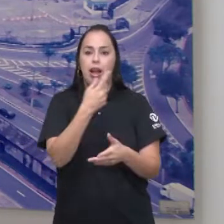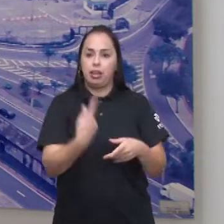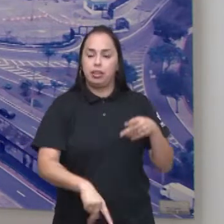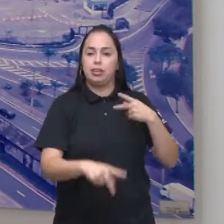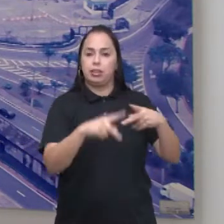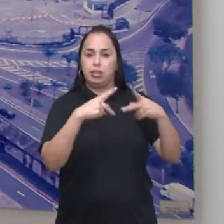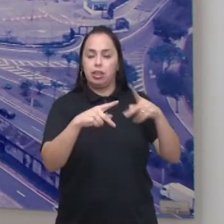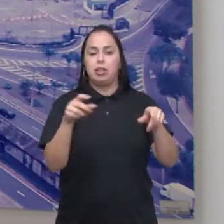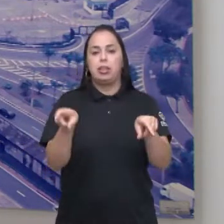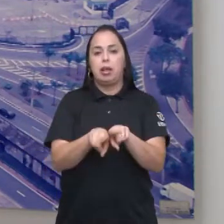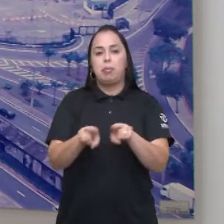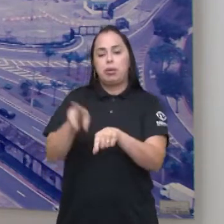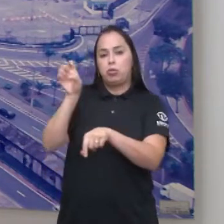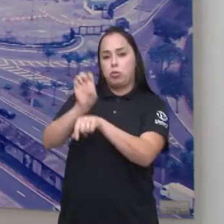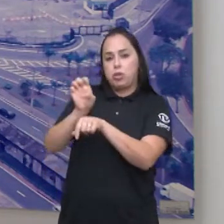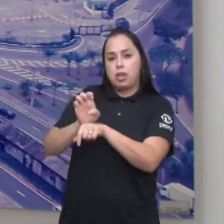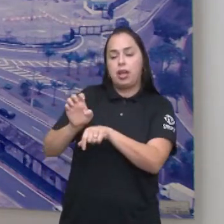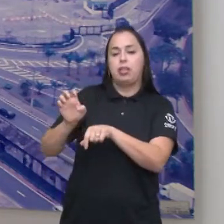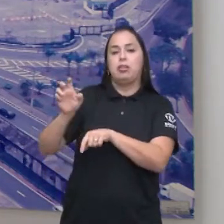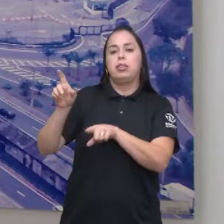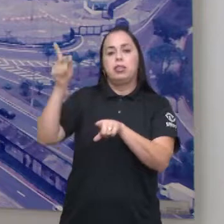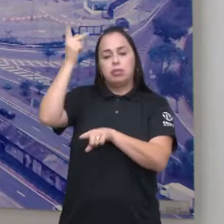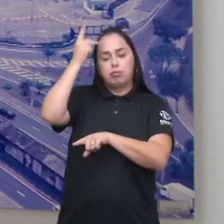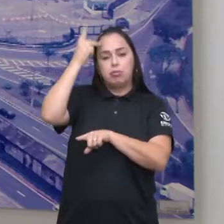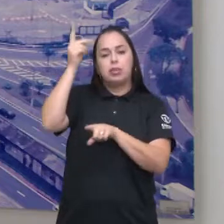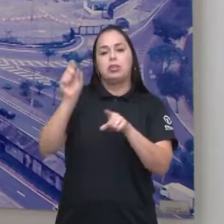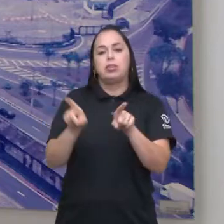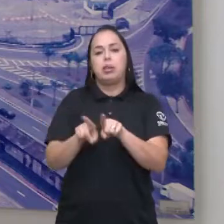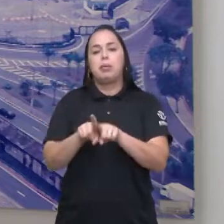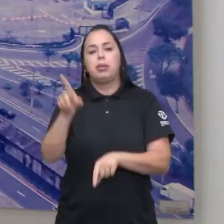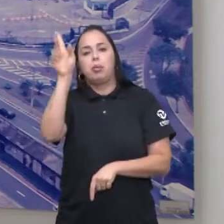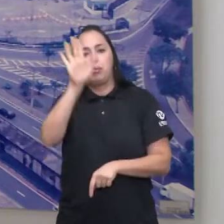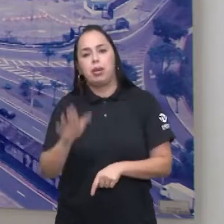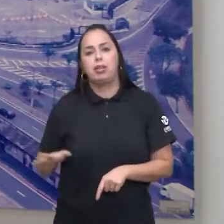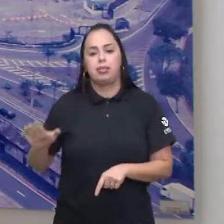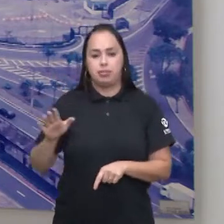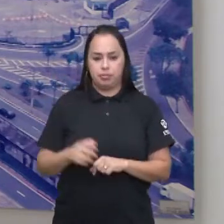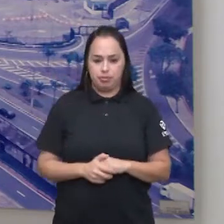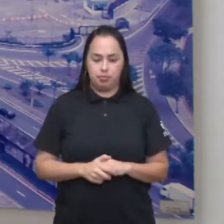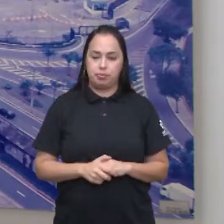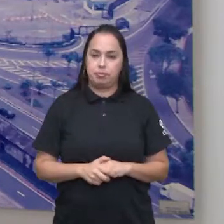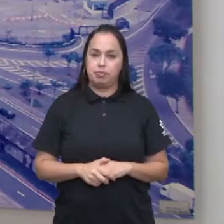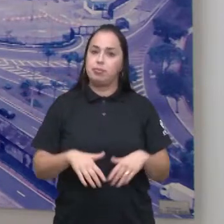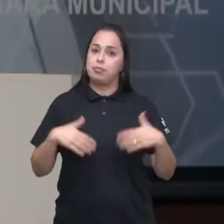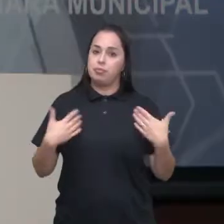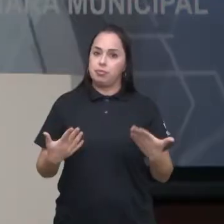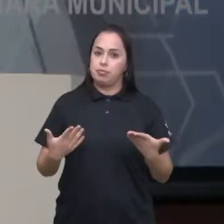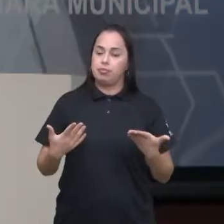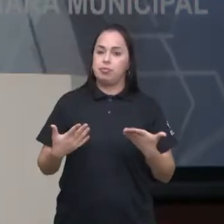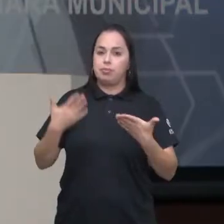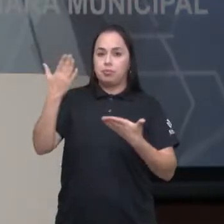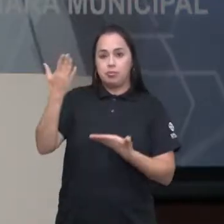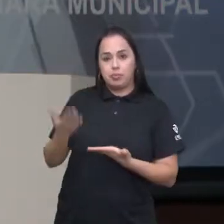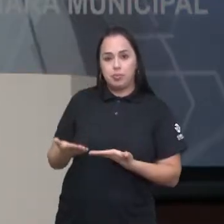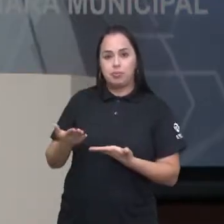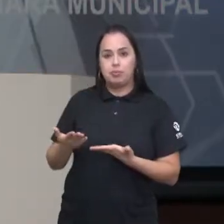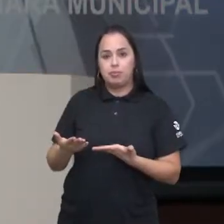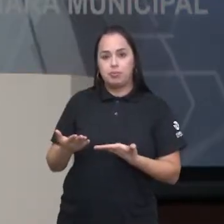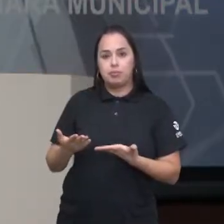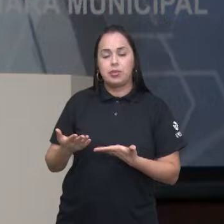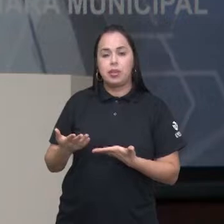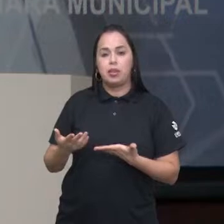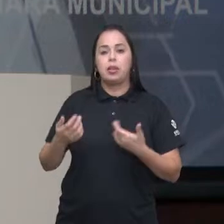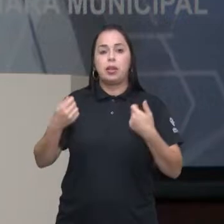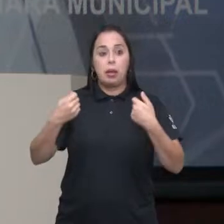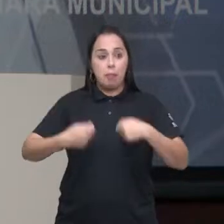vacinação na nossa cidade no estado no Brasil porque a vacina é melhor maneira de prevenir essas doenças ainda segundo o vereador